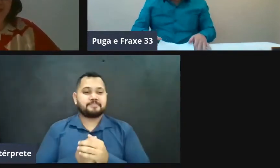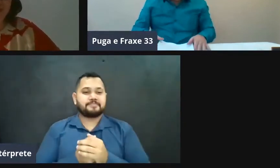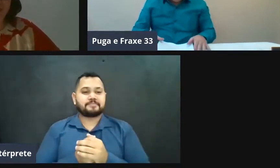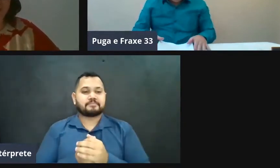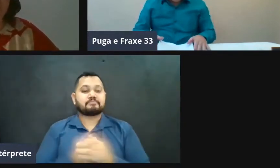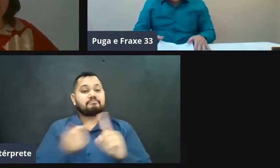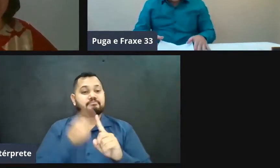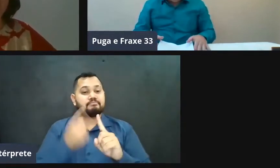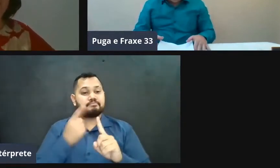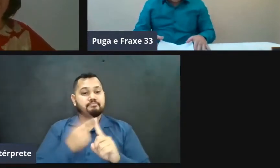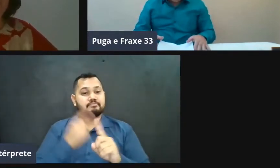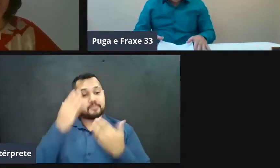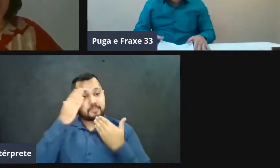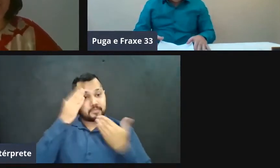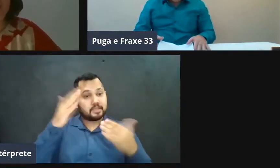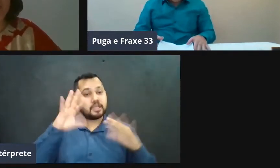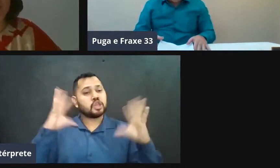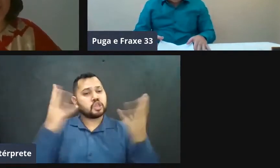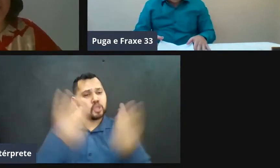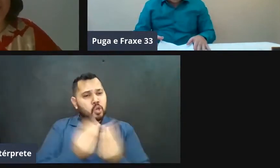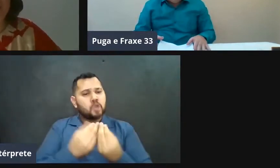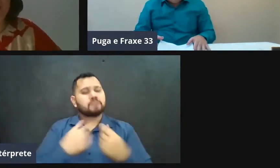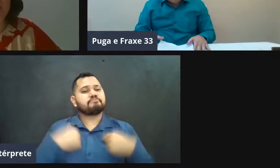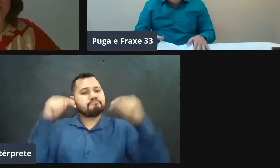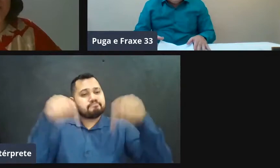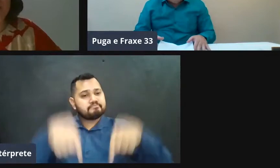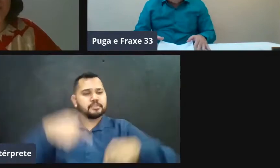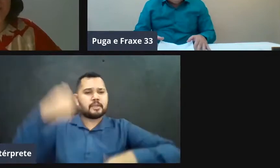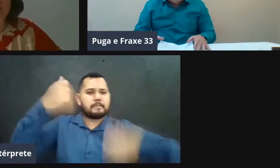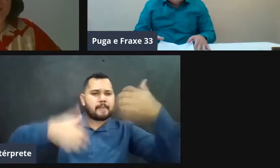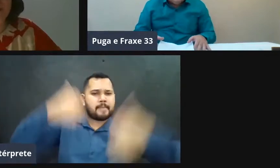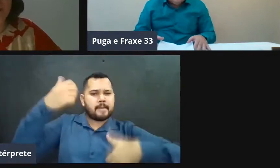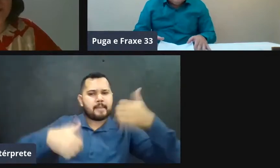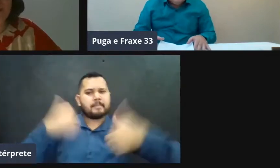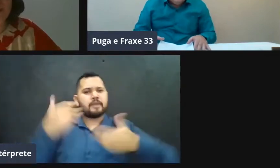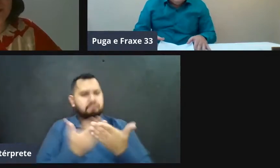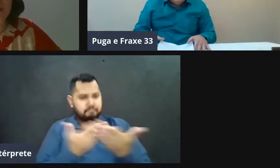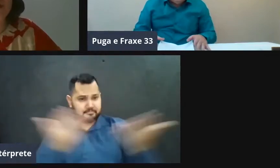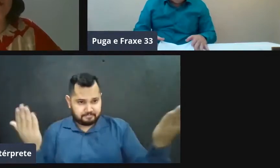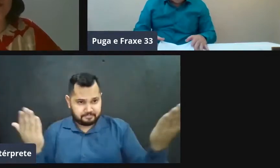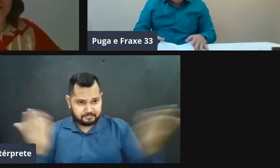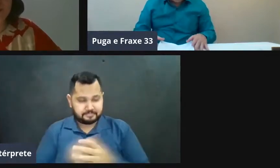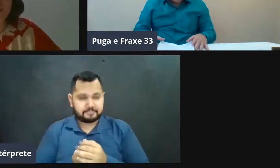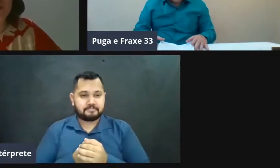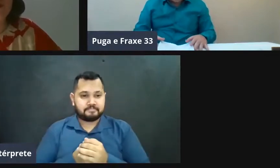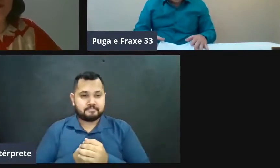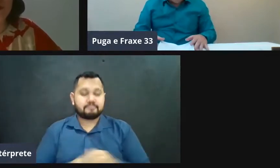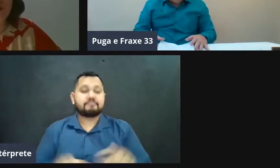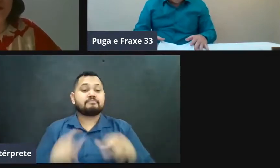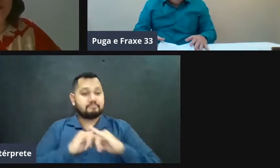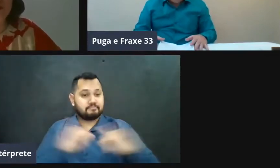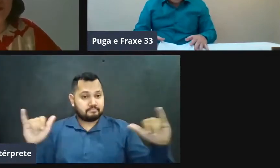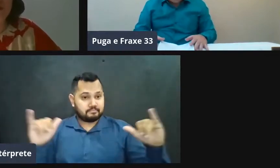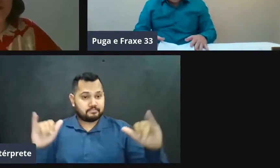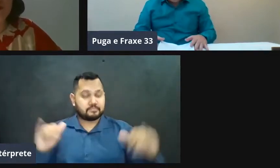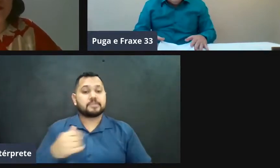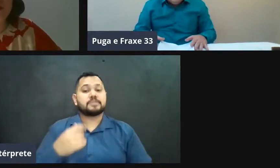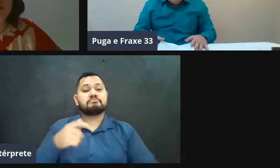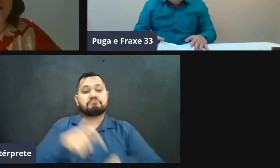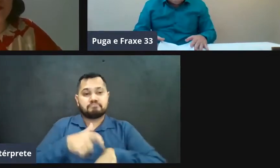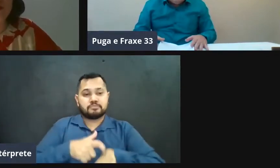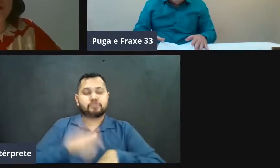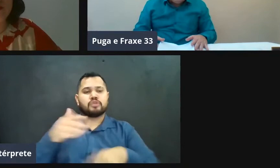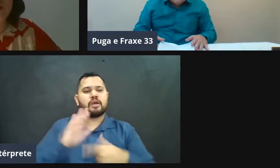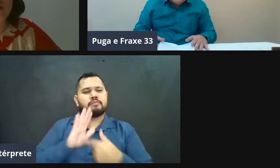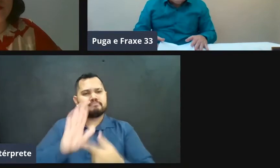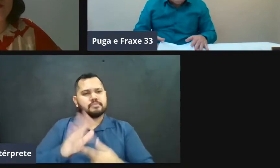primeiro, agradecer a todos a oportunidade de estar aqui dialogando com cada um de vocês. Eu quero dizer que, nesse segundo momento, eu me